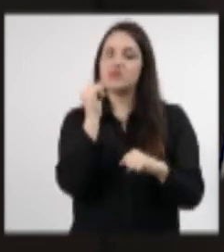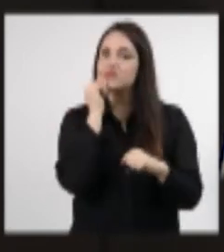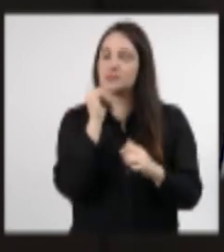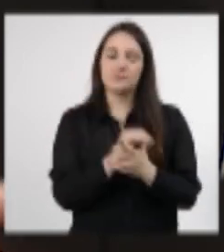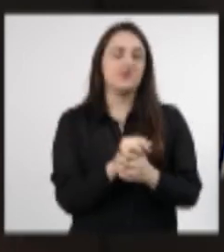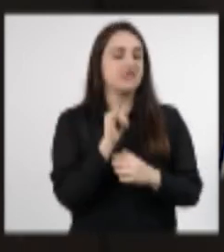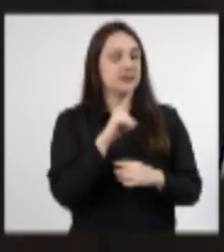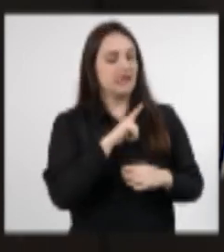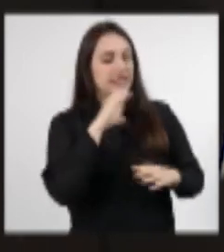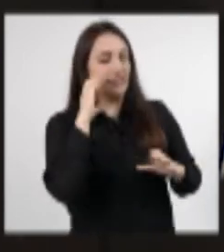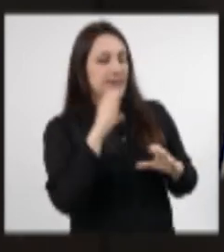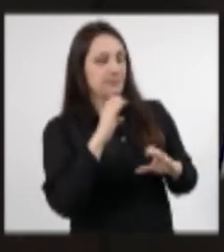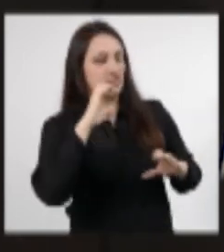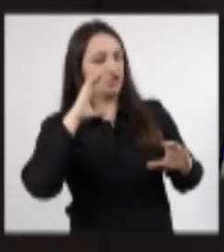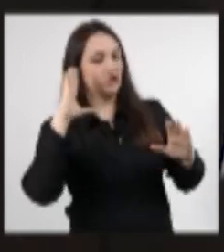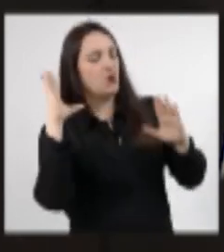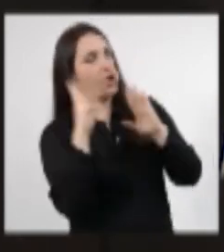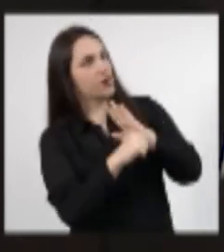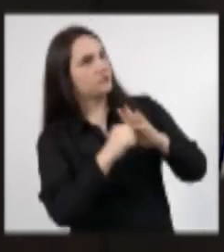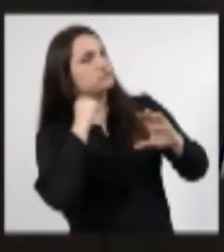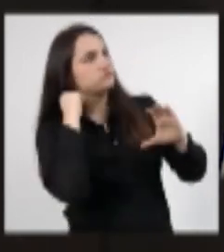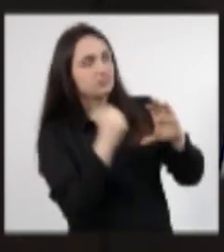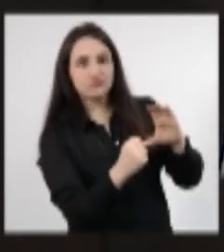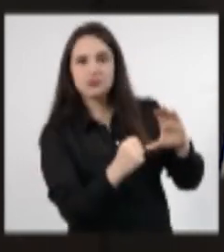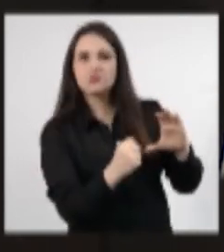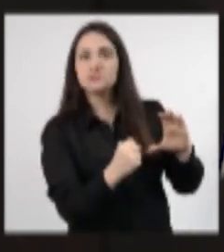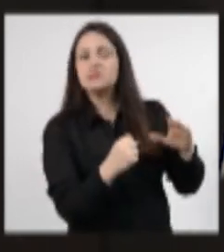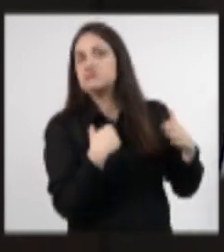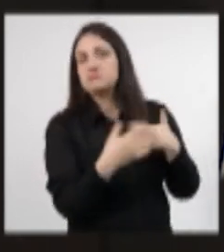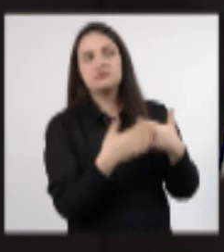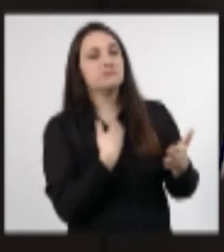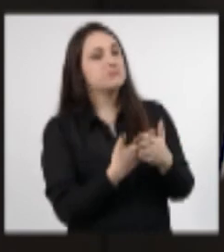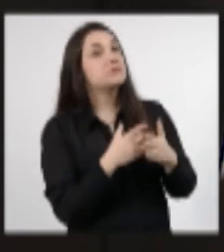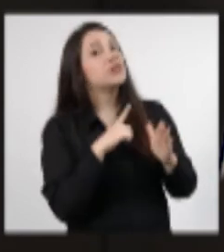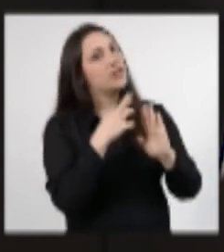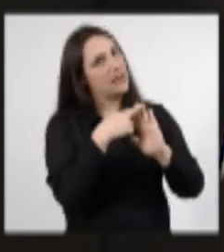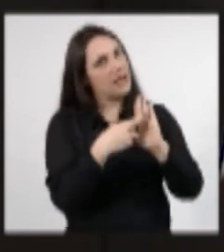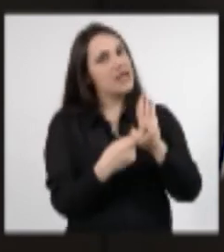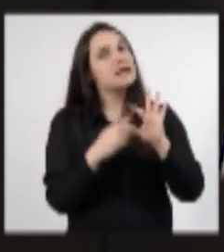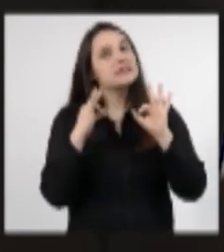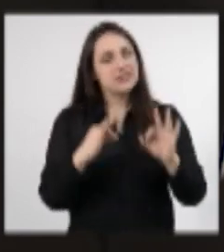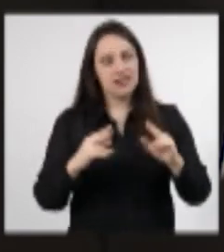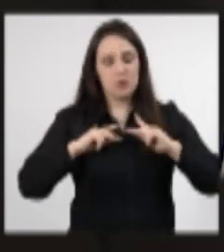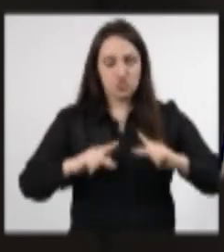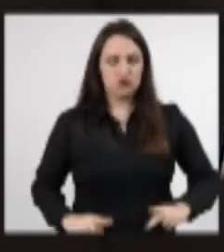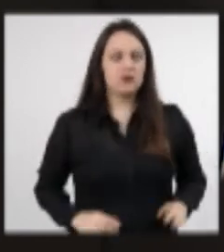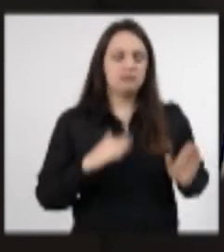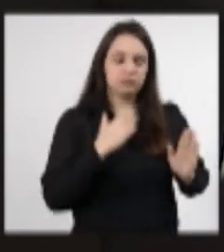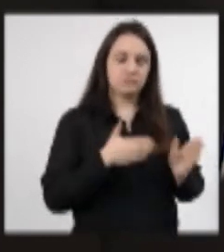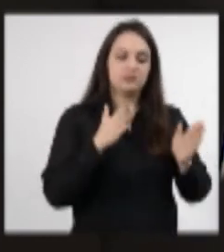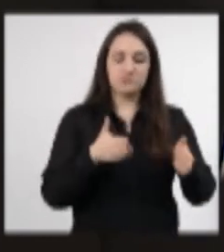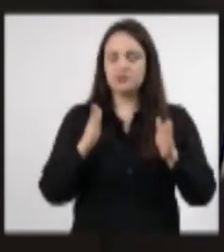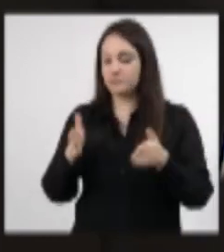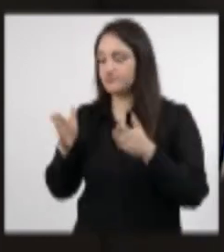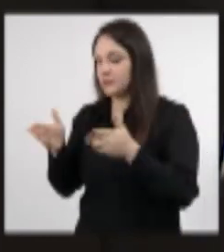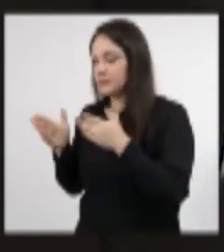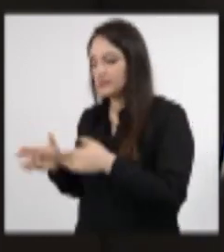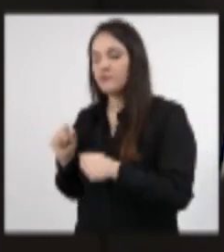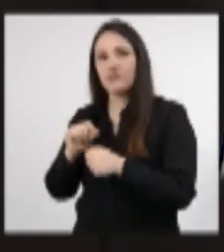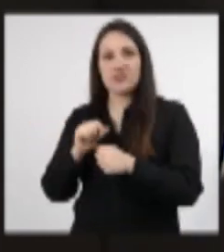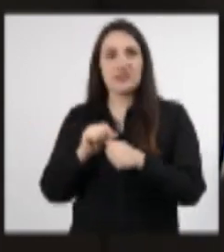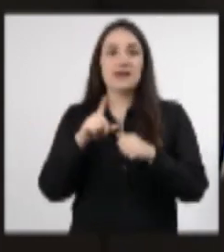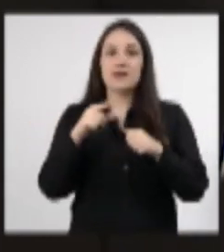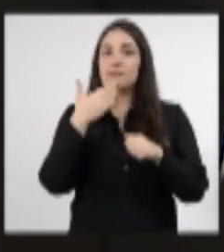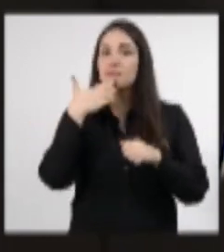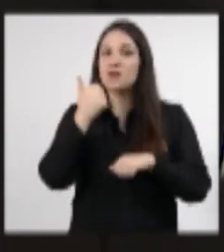determinado crime, um crime de homicídio, um crime de roubo, você tem um padrão, um rito a ser feito, sempre voltado